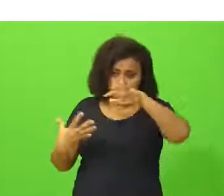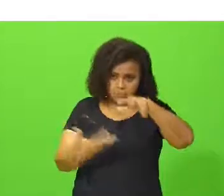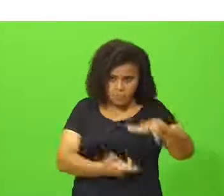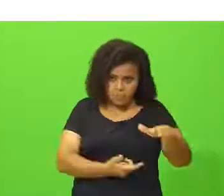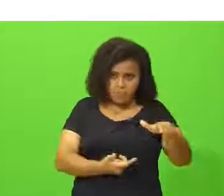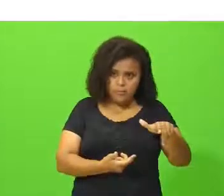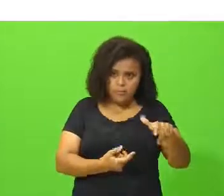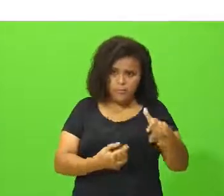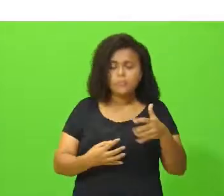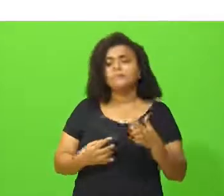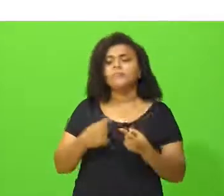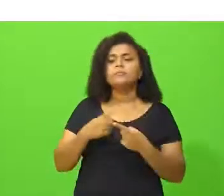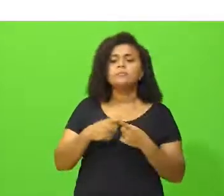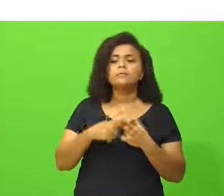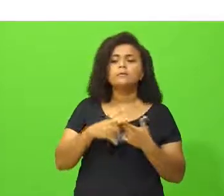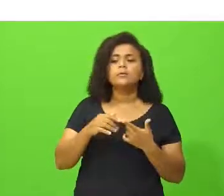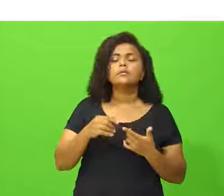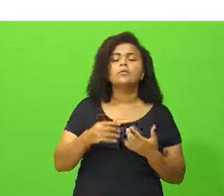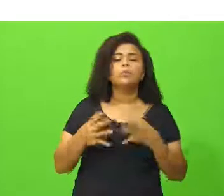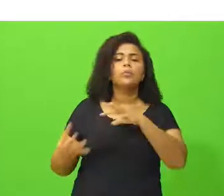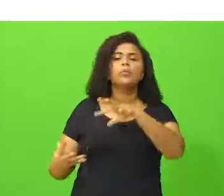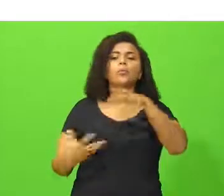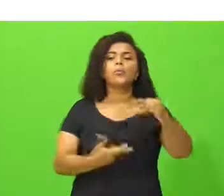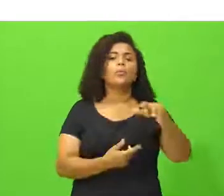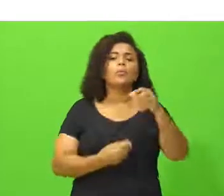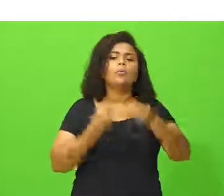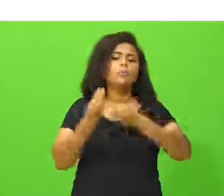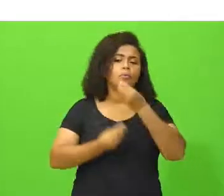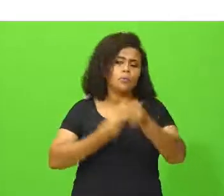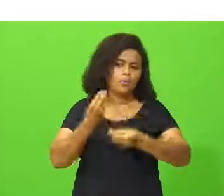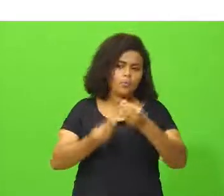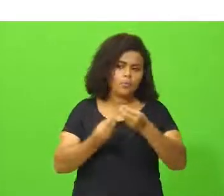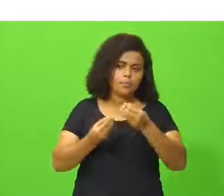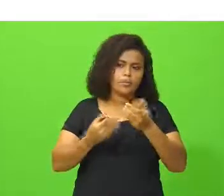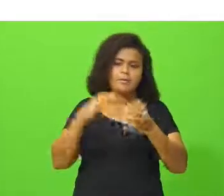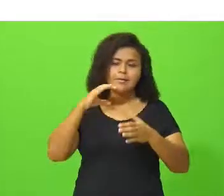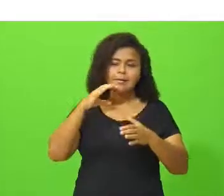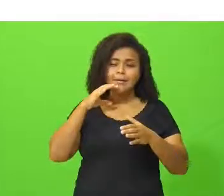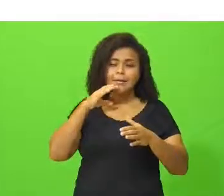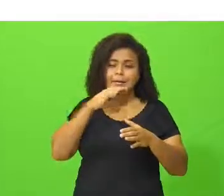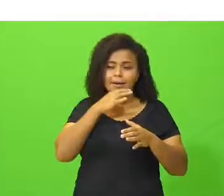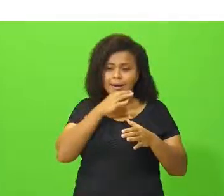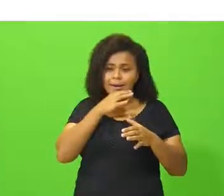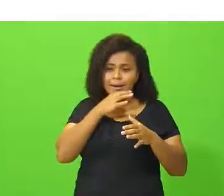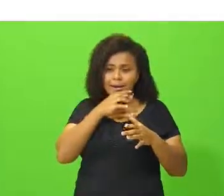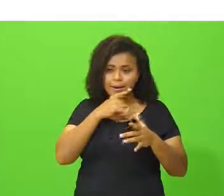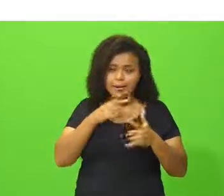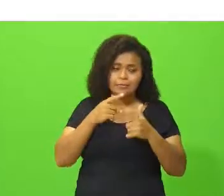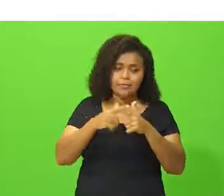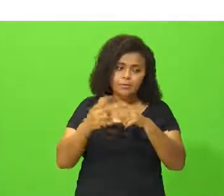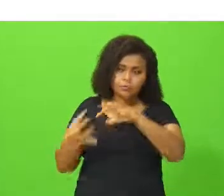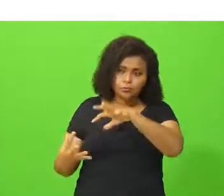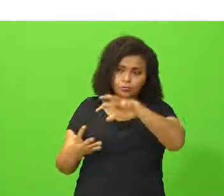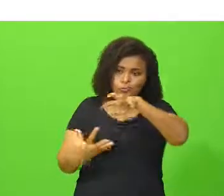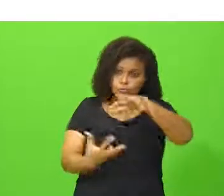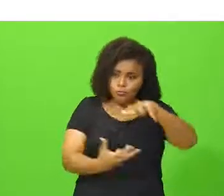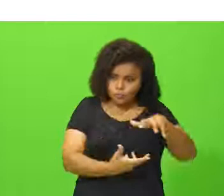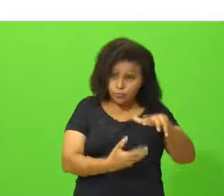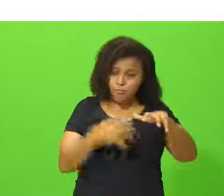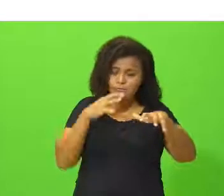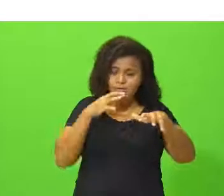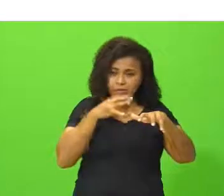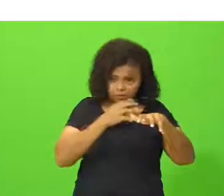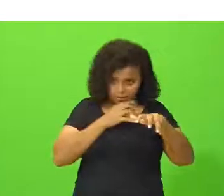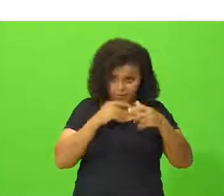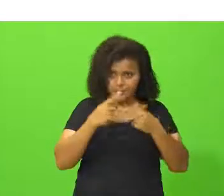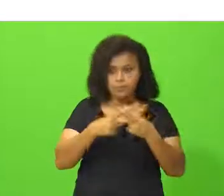no âmbito local, né? No âmbito global, ele vai trazer o aquecimento do planeta, que é o que nós estamos vivendo nesses últimos